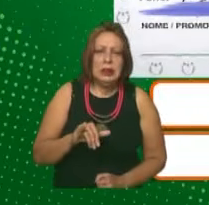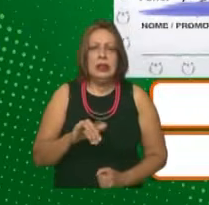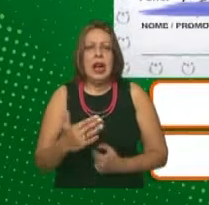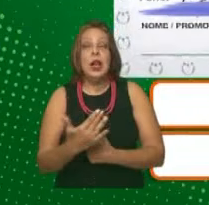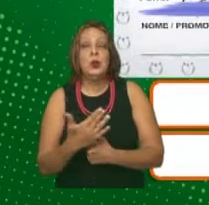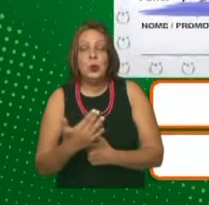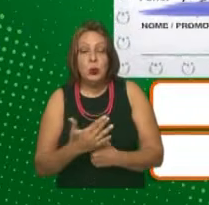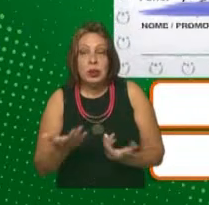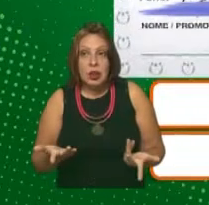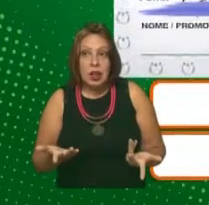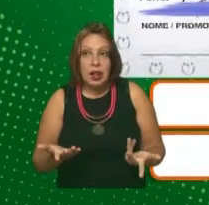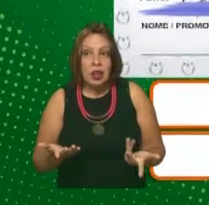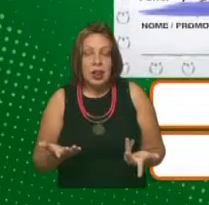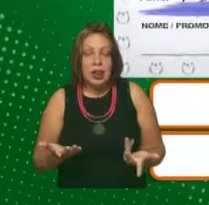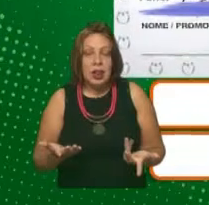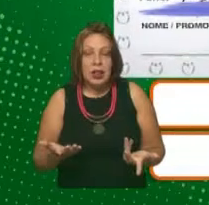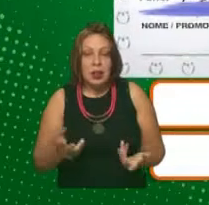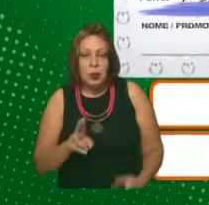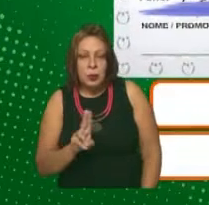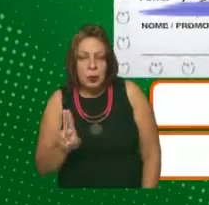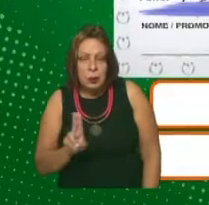Ajuda! Dos universitários!